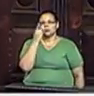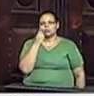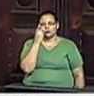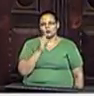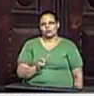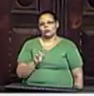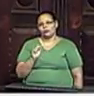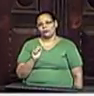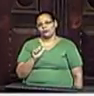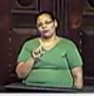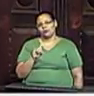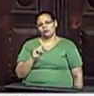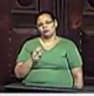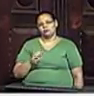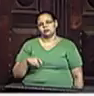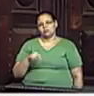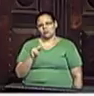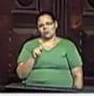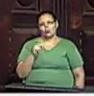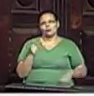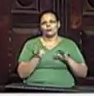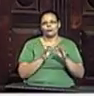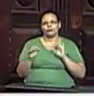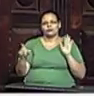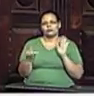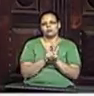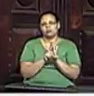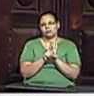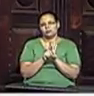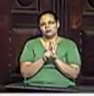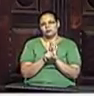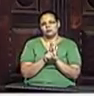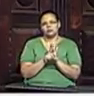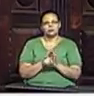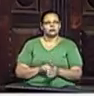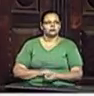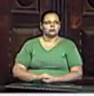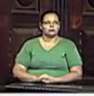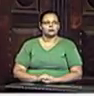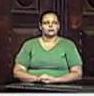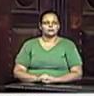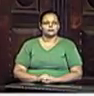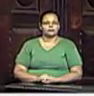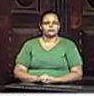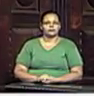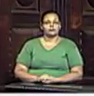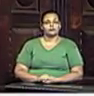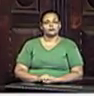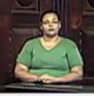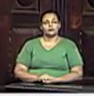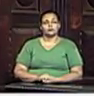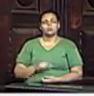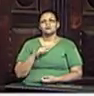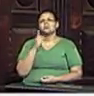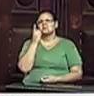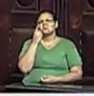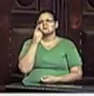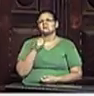Carneiro. Tem aqui o projeto de lei de... Peraí. Que deputado é esse,